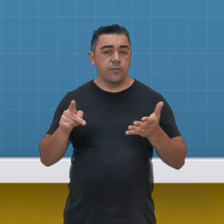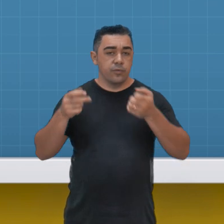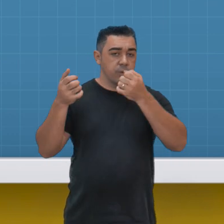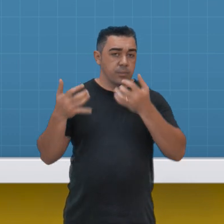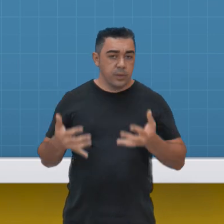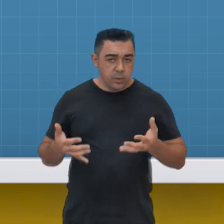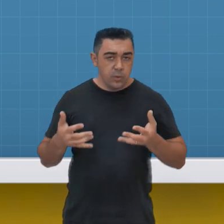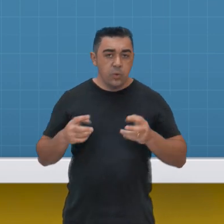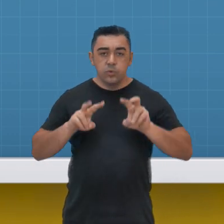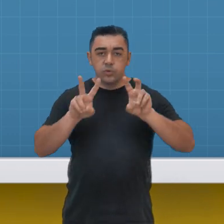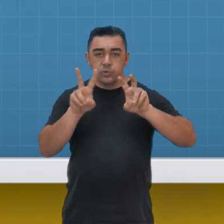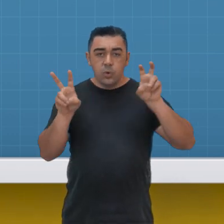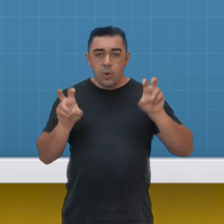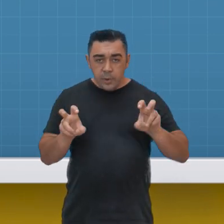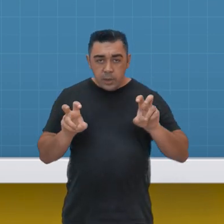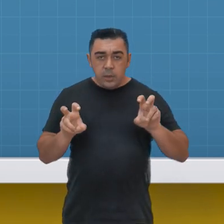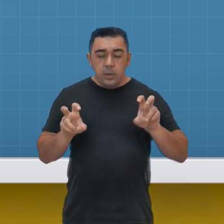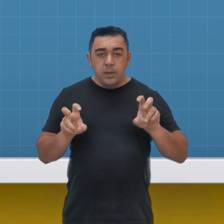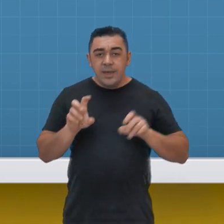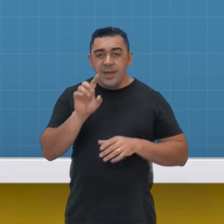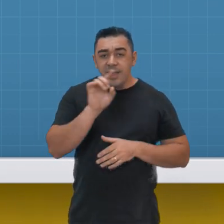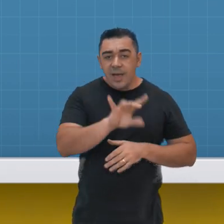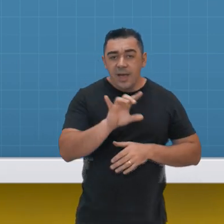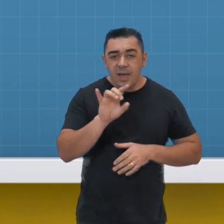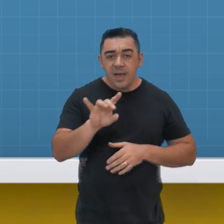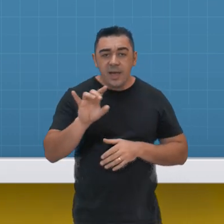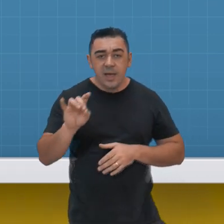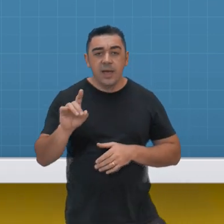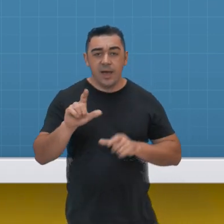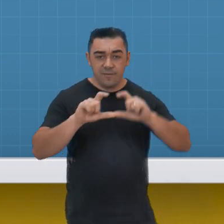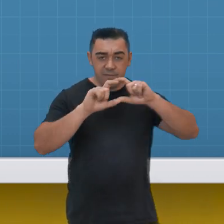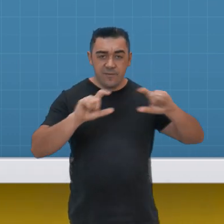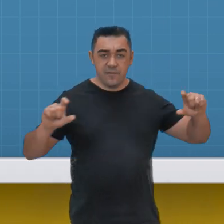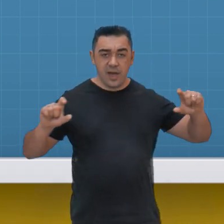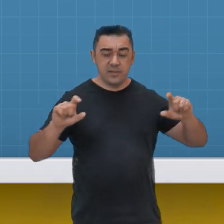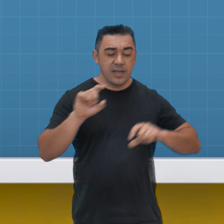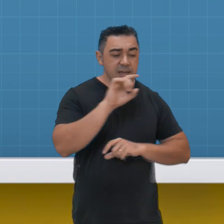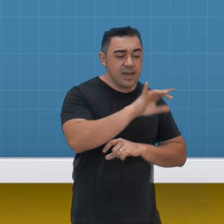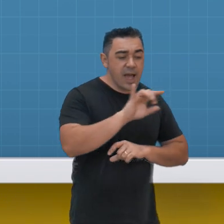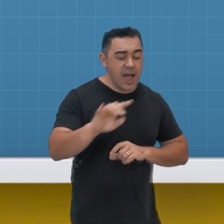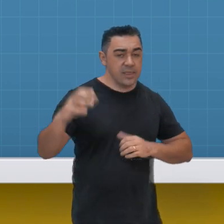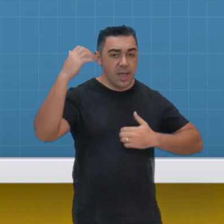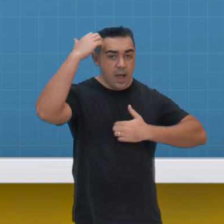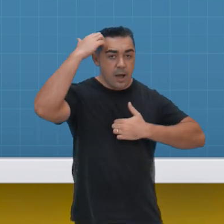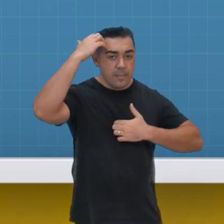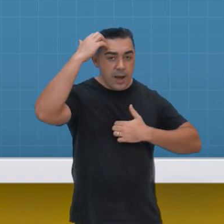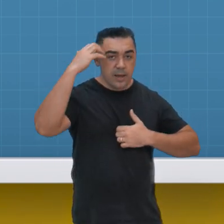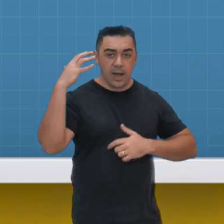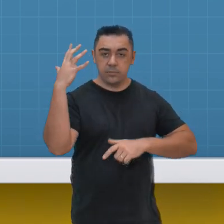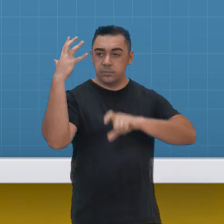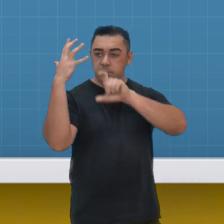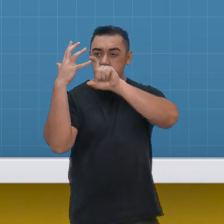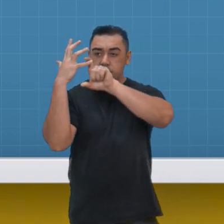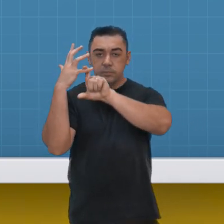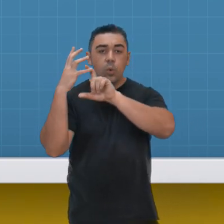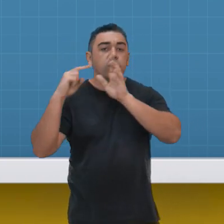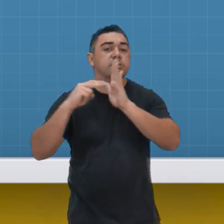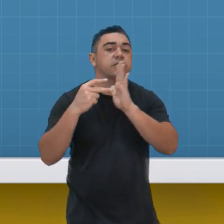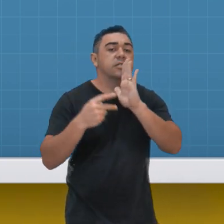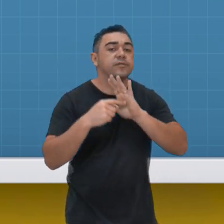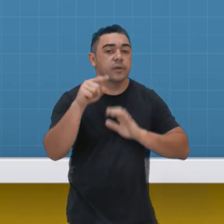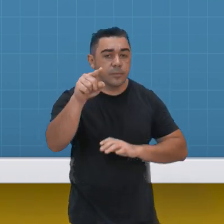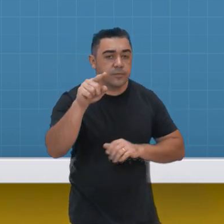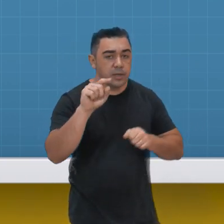professora explicou sobre cada macaco no seu galho? O que é que significa este